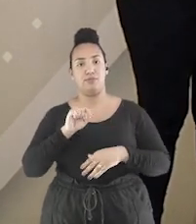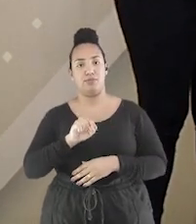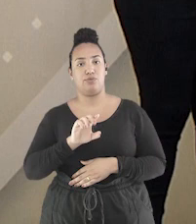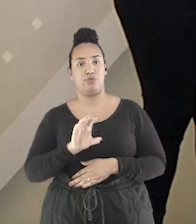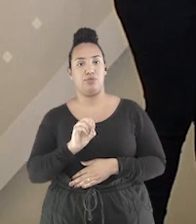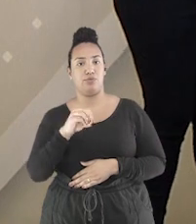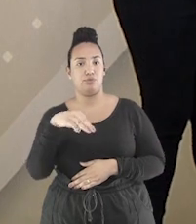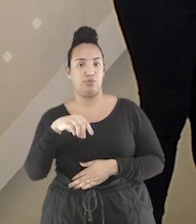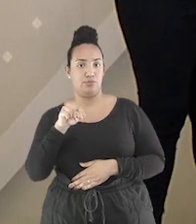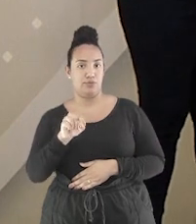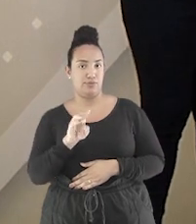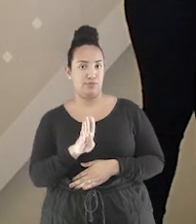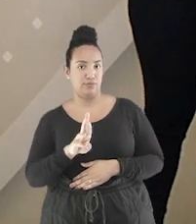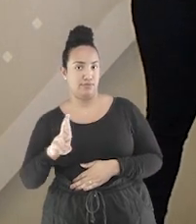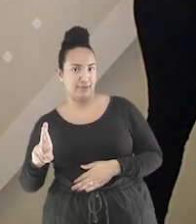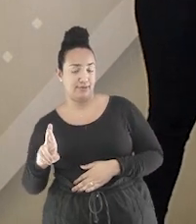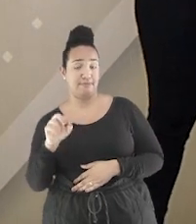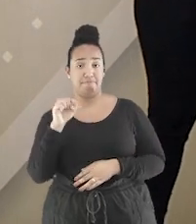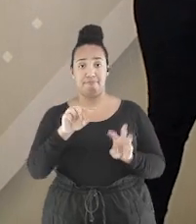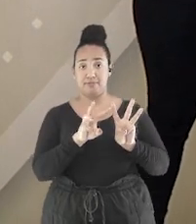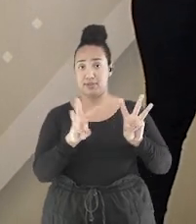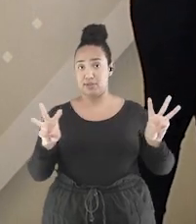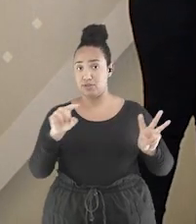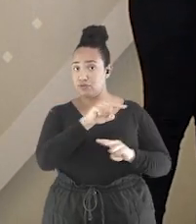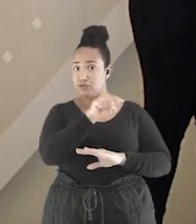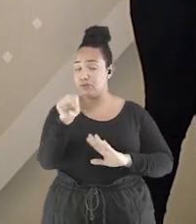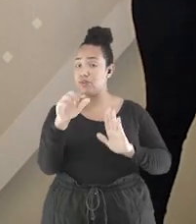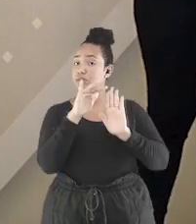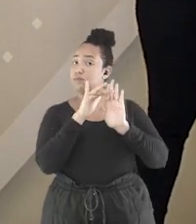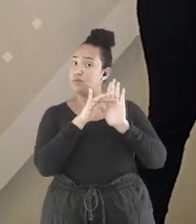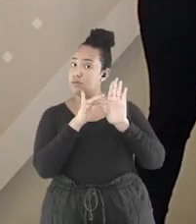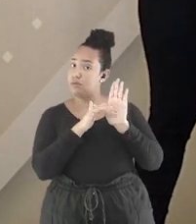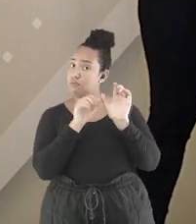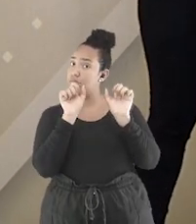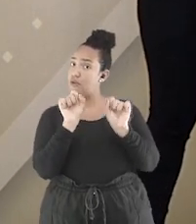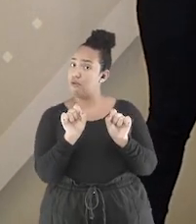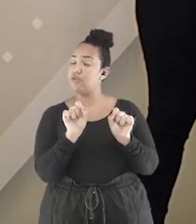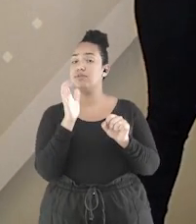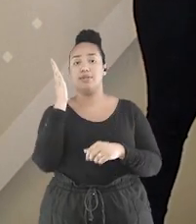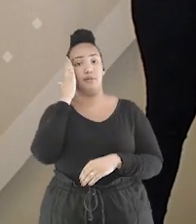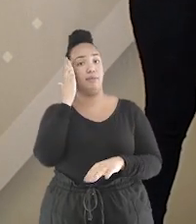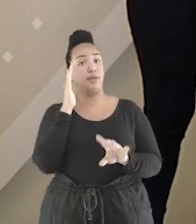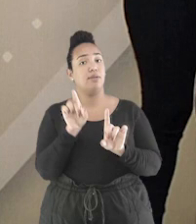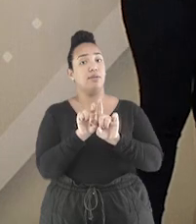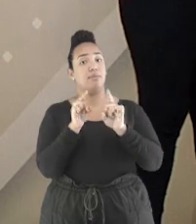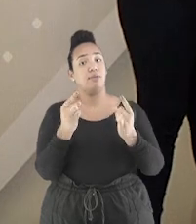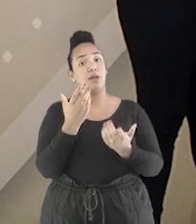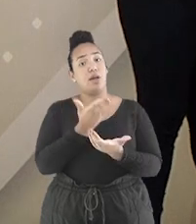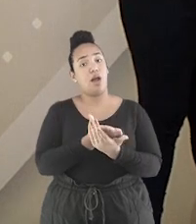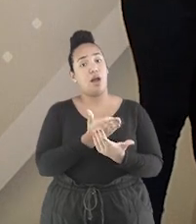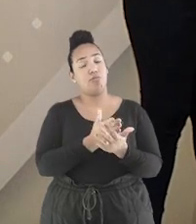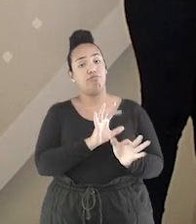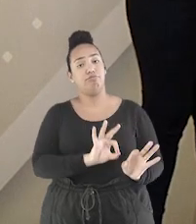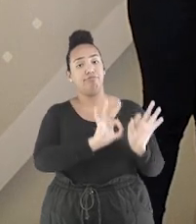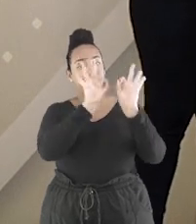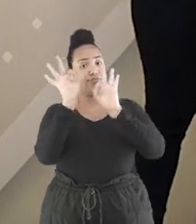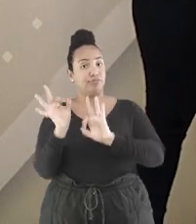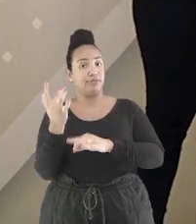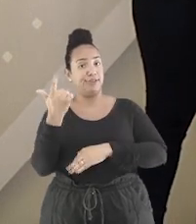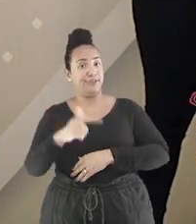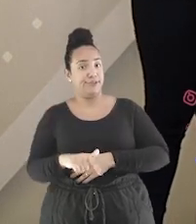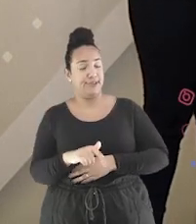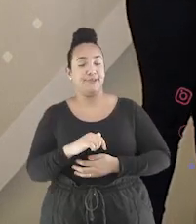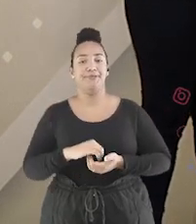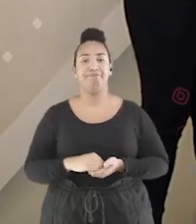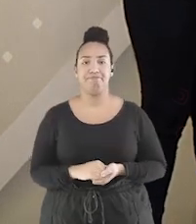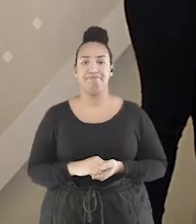tvdeverincasa.com.br. Lá vocês conferem toda a nossa programação, além de poderem ver e rever as aulas exibidas aqui nos canais do